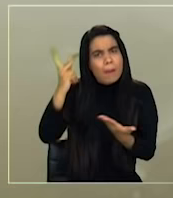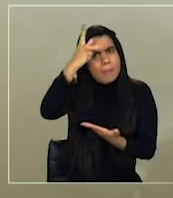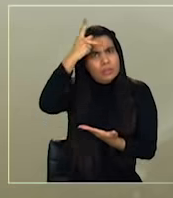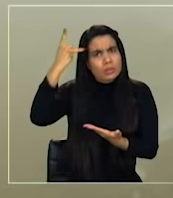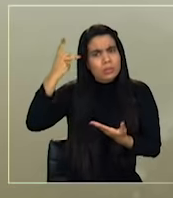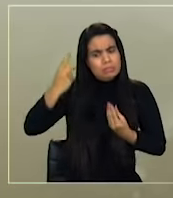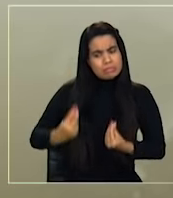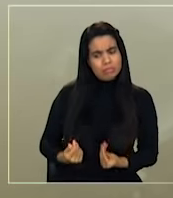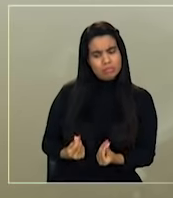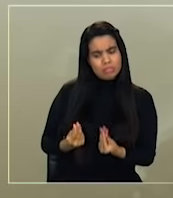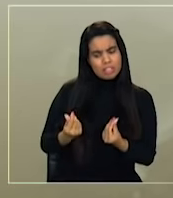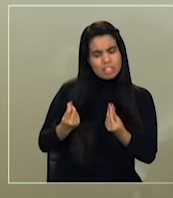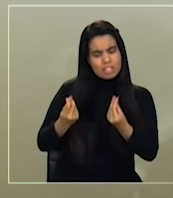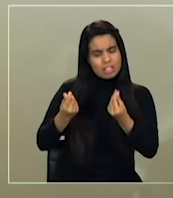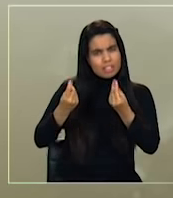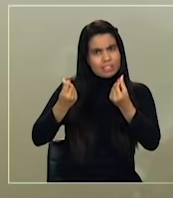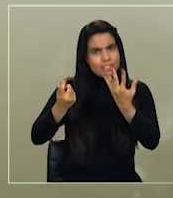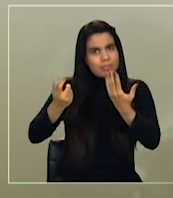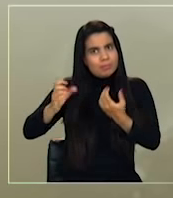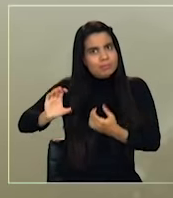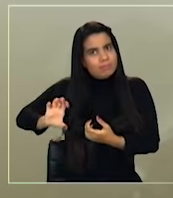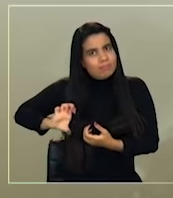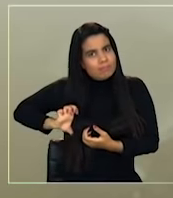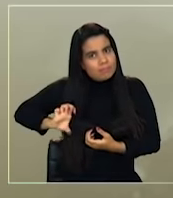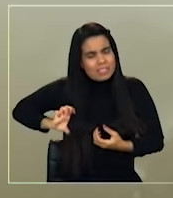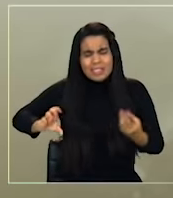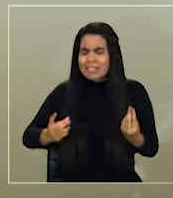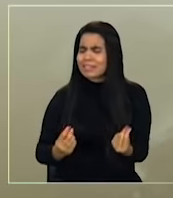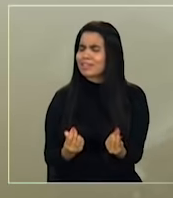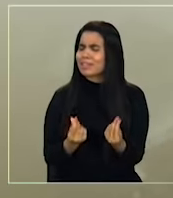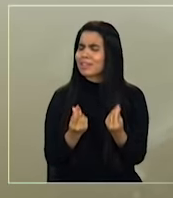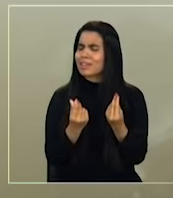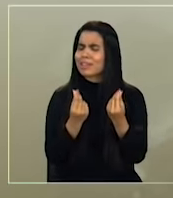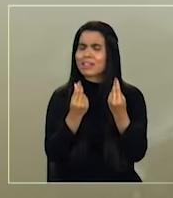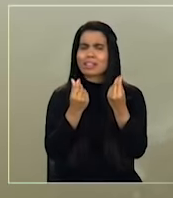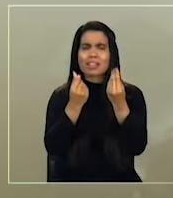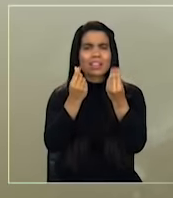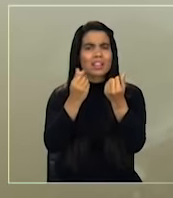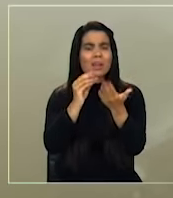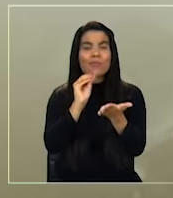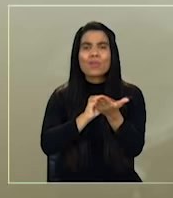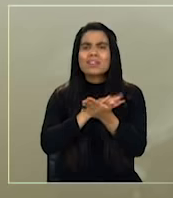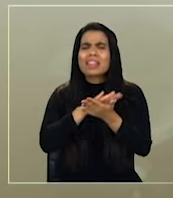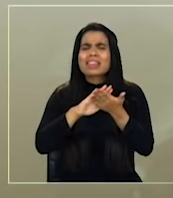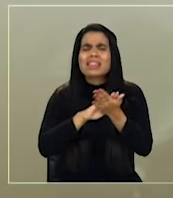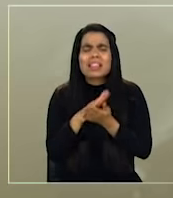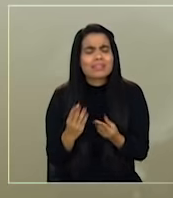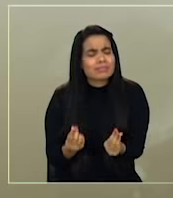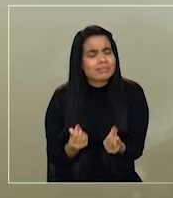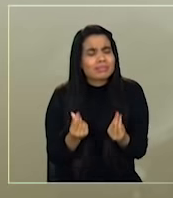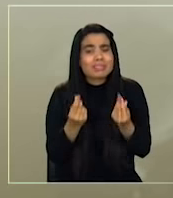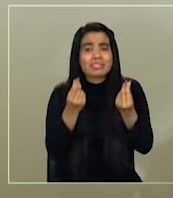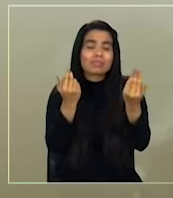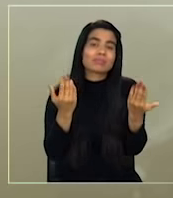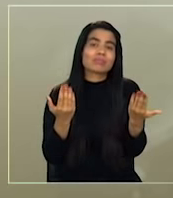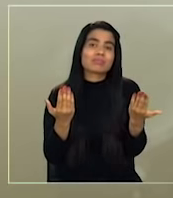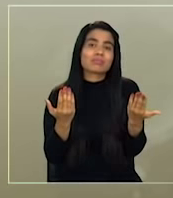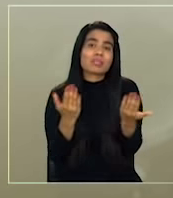pessoas com ouro, literalmente com ouro em pó nas mãos, estão